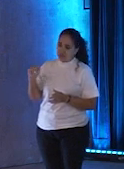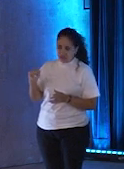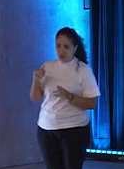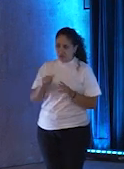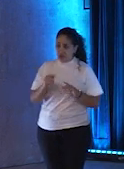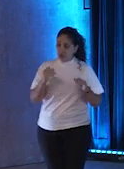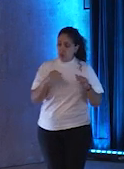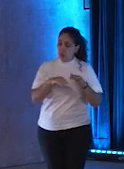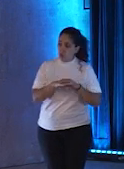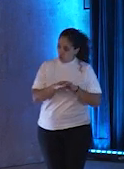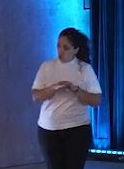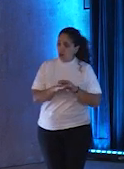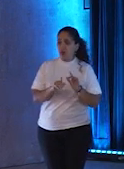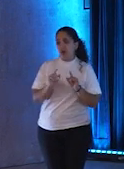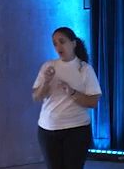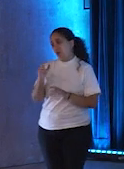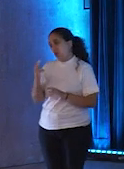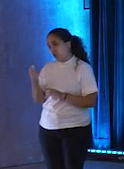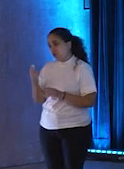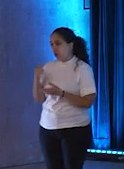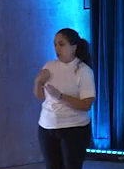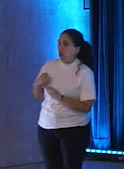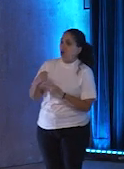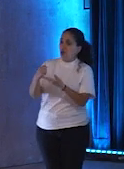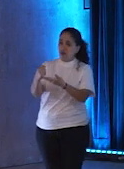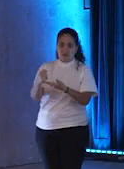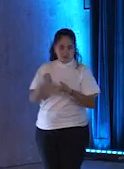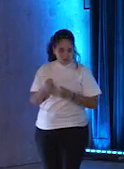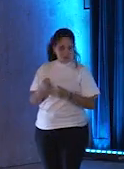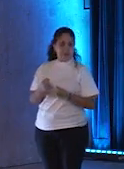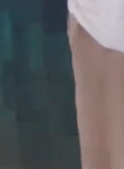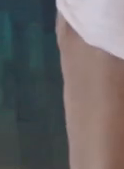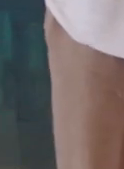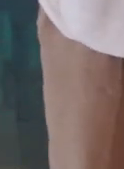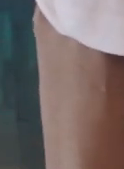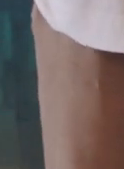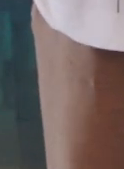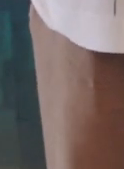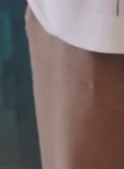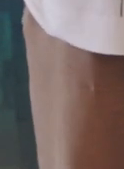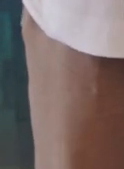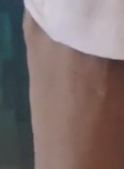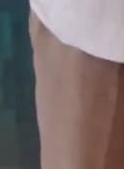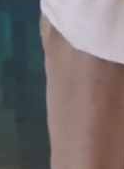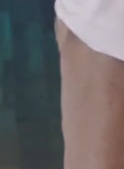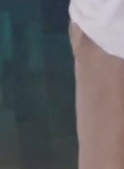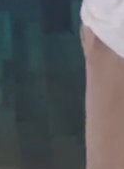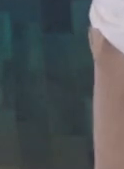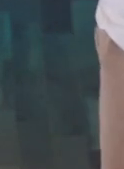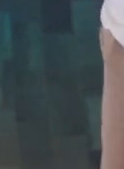o armazenamento como para o transporte de objetos. As características